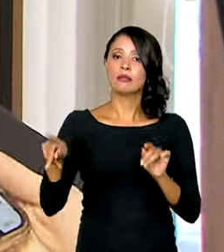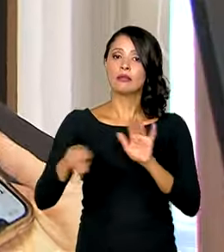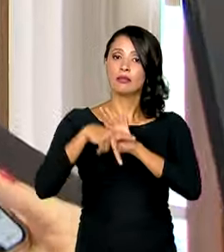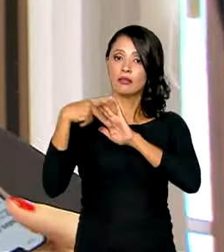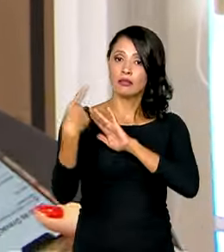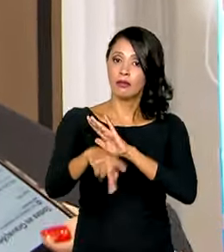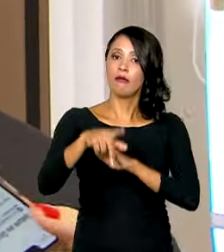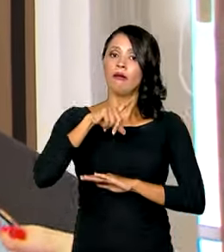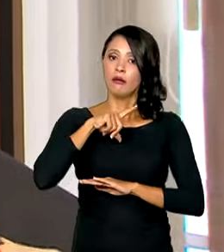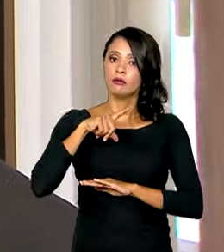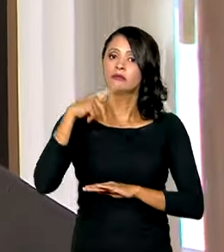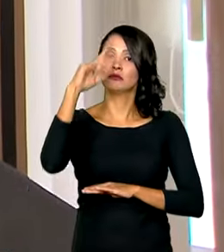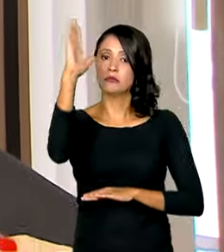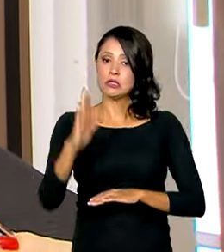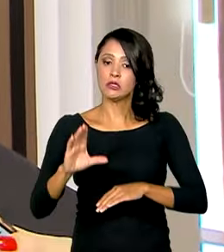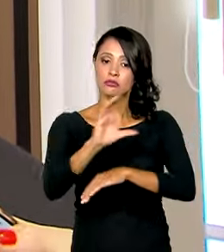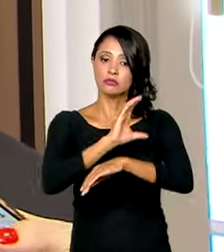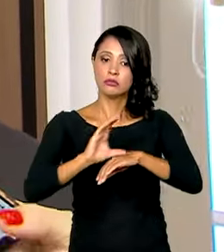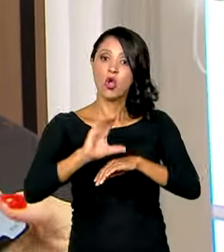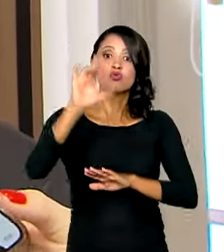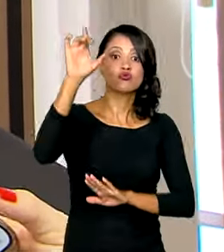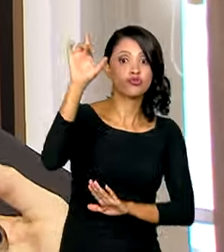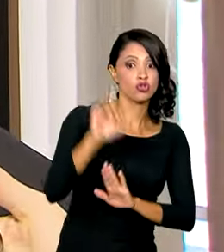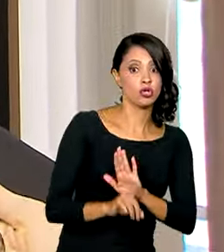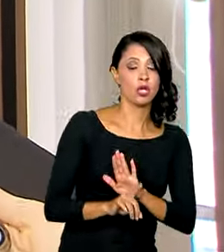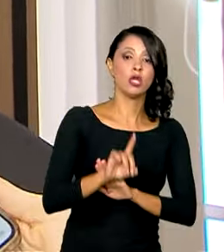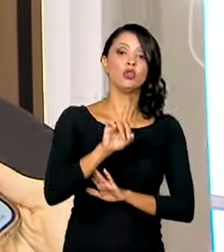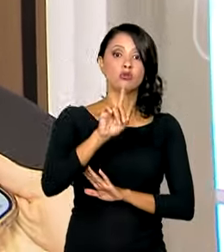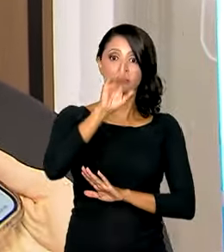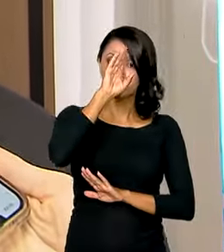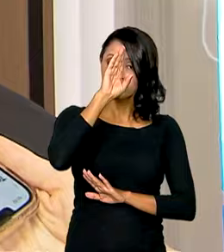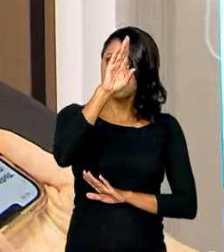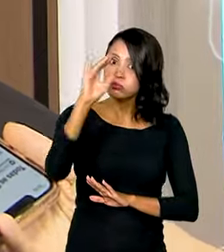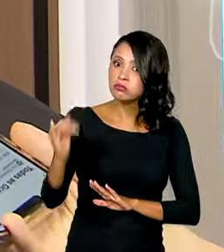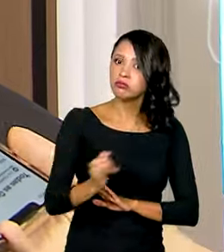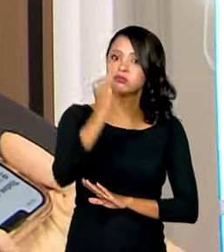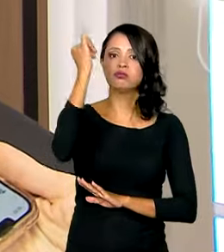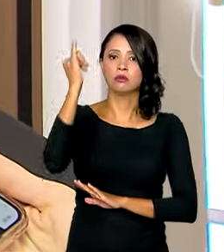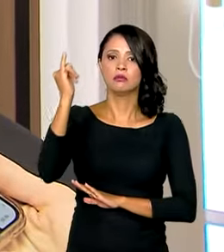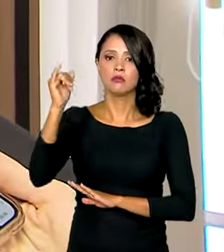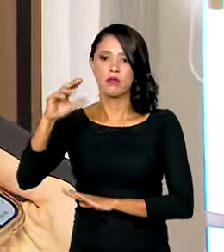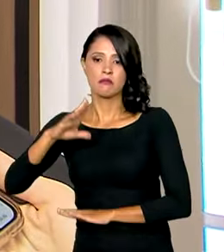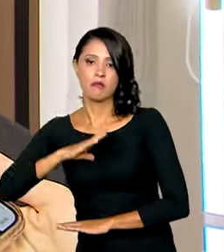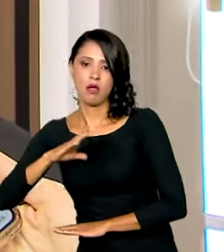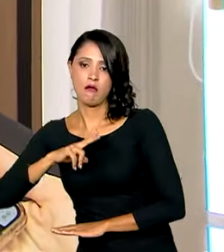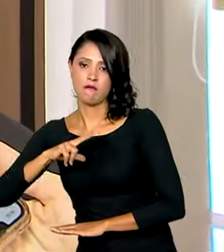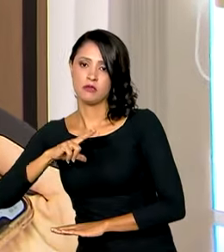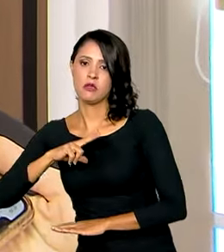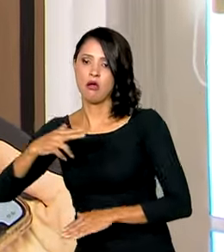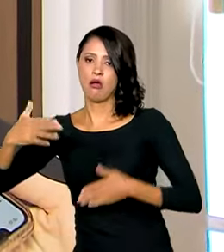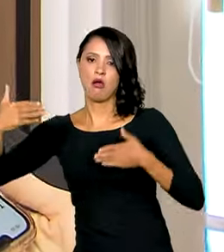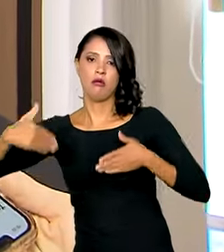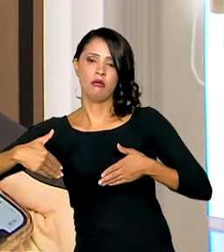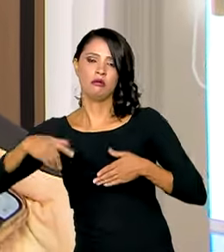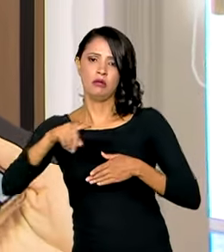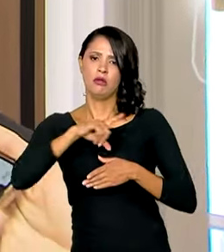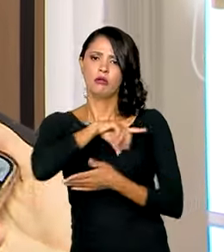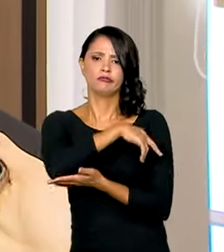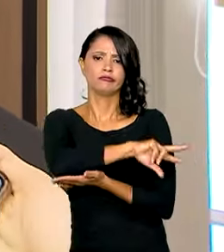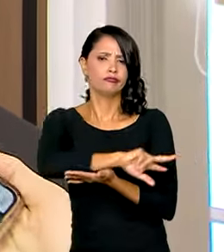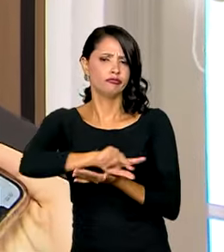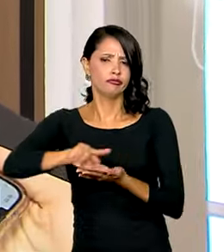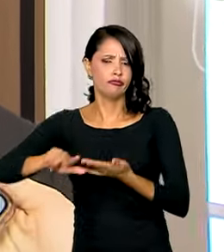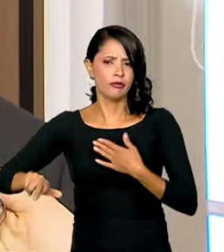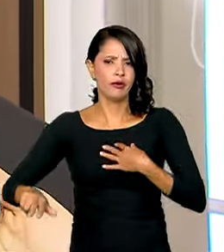uma Constituição que tem como um dos direitos fundamentais a privacidade. E há, em razão disso, uma série de